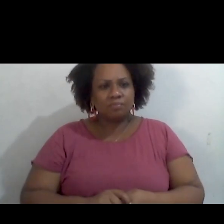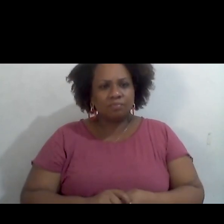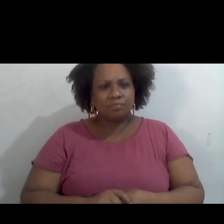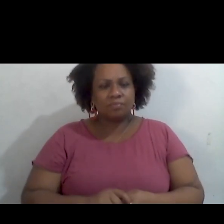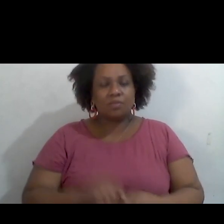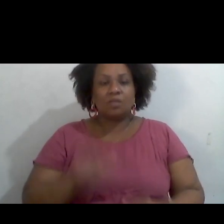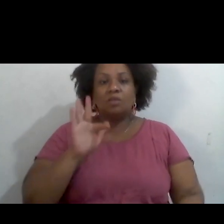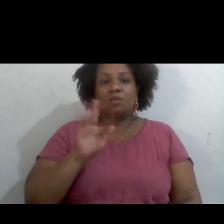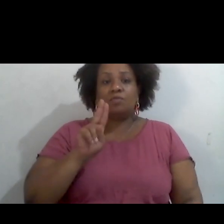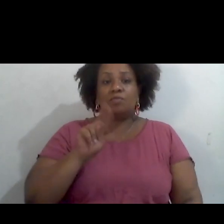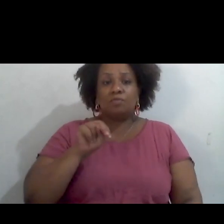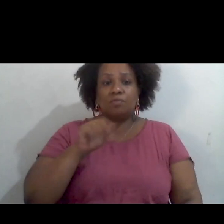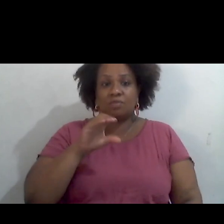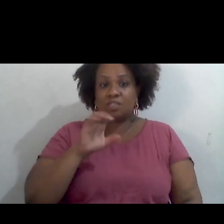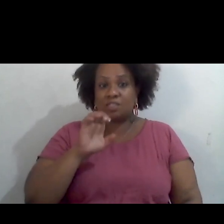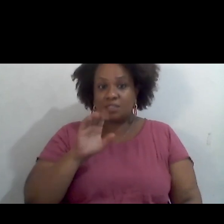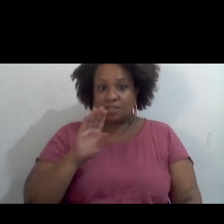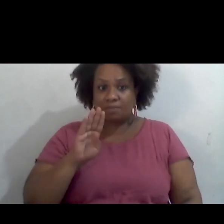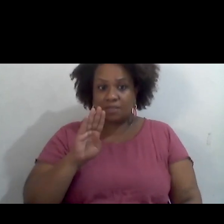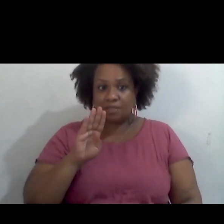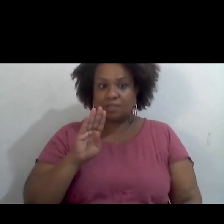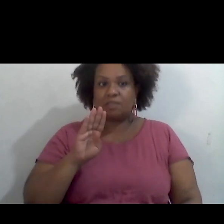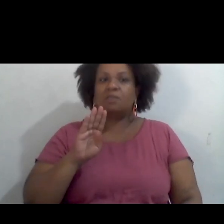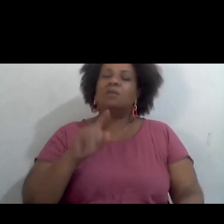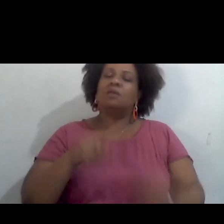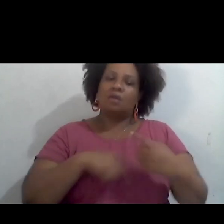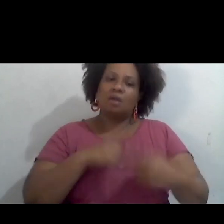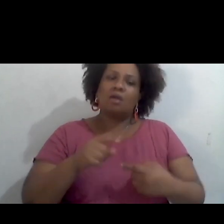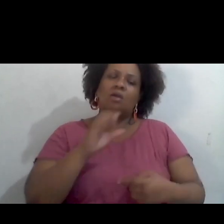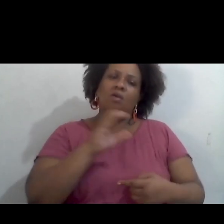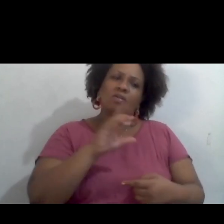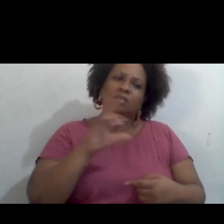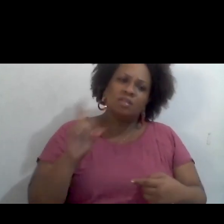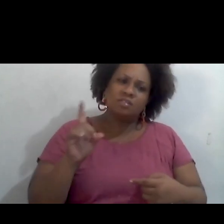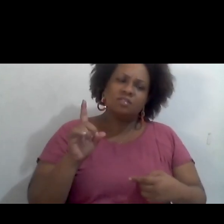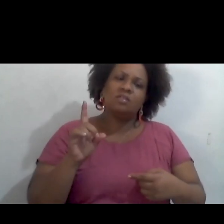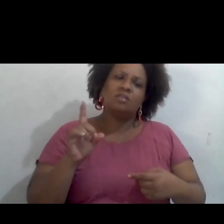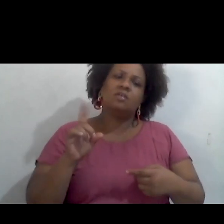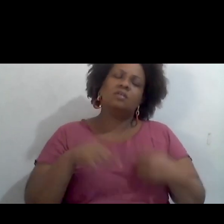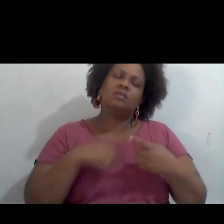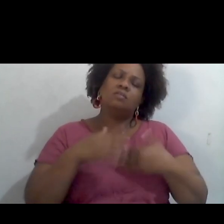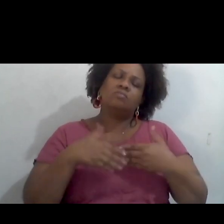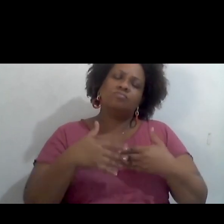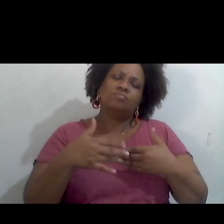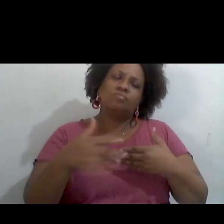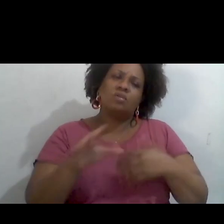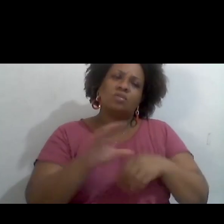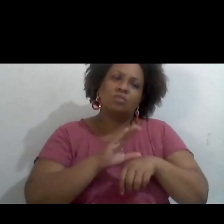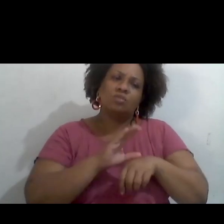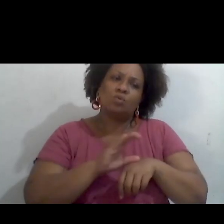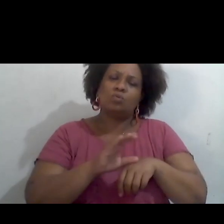né? Inicialmente como assessoria, logo depois coordenação dos núcleos de extensão, depois fiquei um bom tempo nos cursos livres, né? Coordenando os